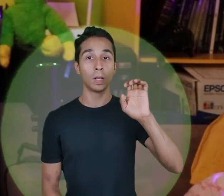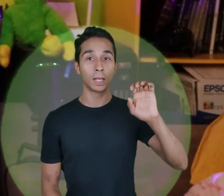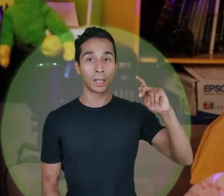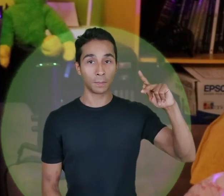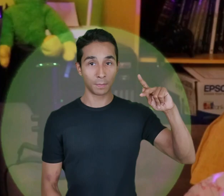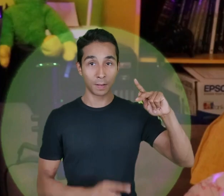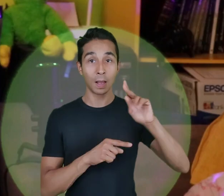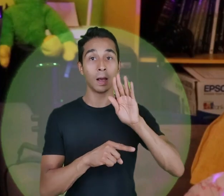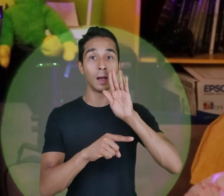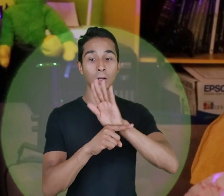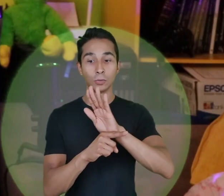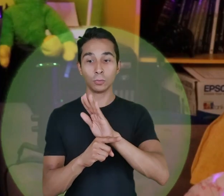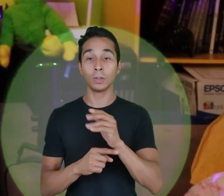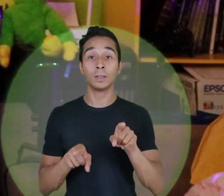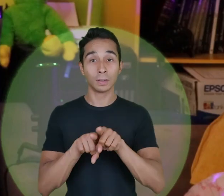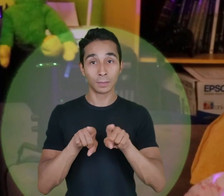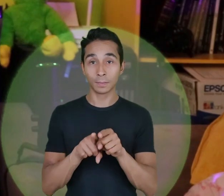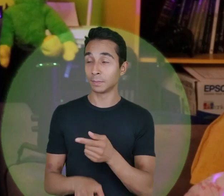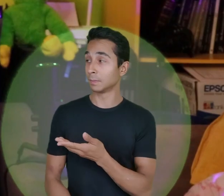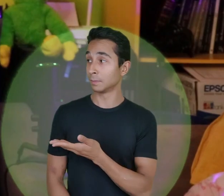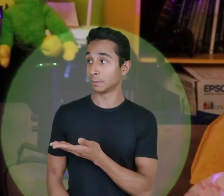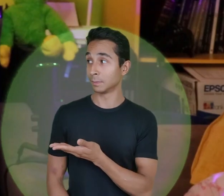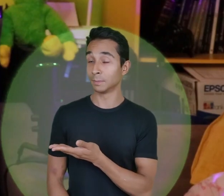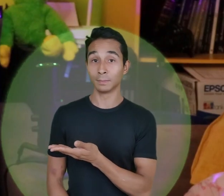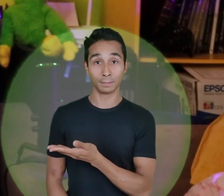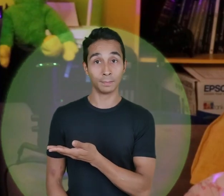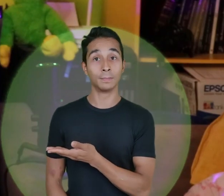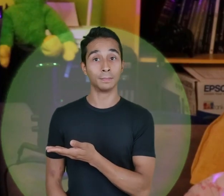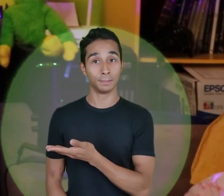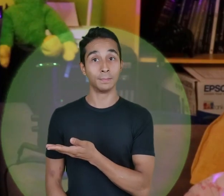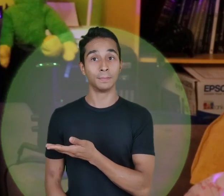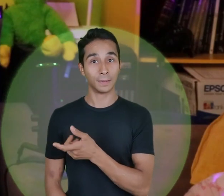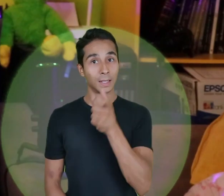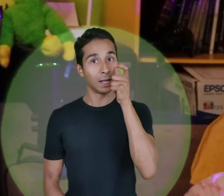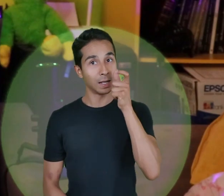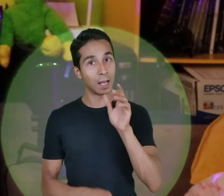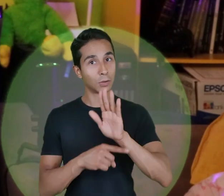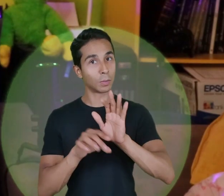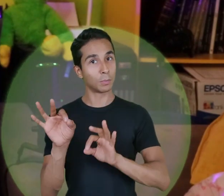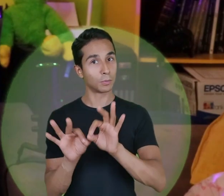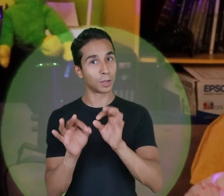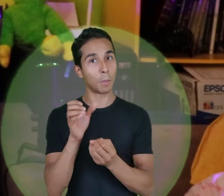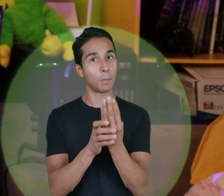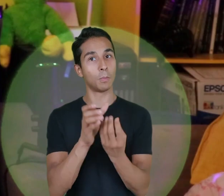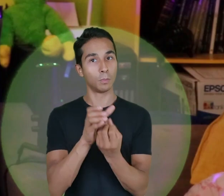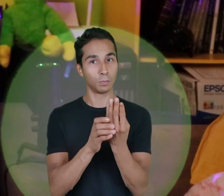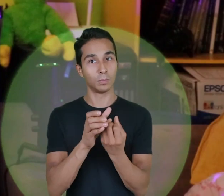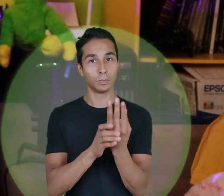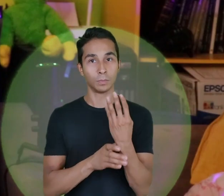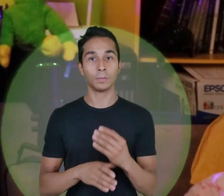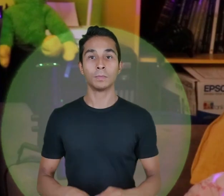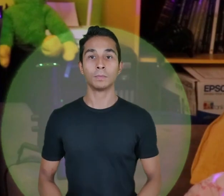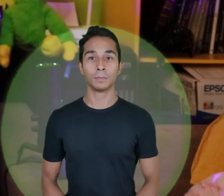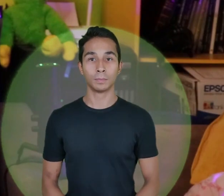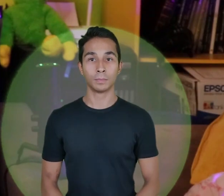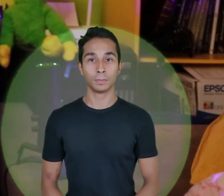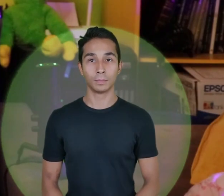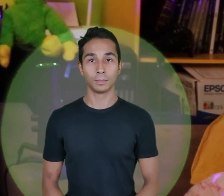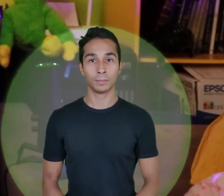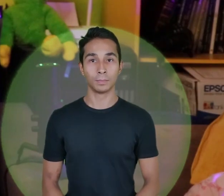um aplicativo de notas, o Trello, que é um aplicativo muito interessante em questão de projetos e produção mesmo,